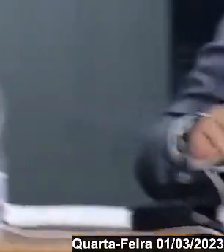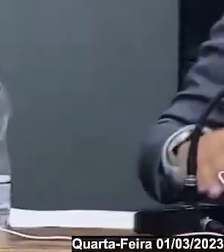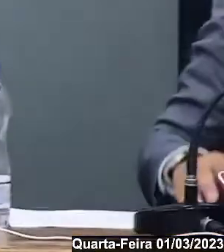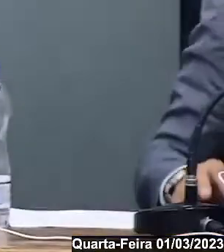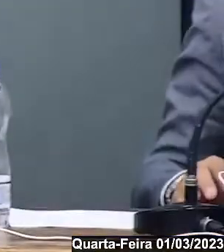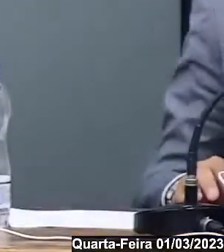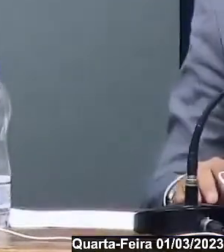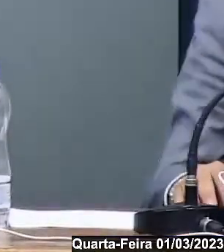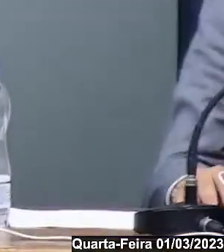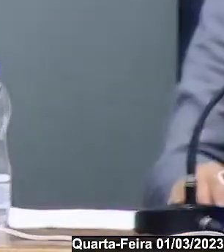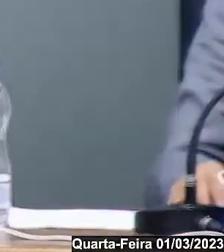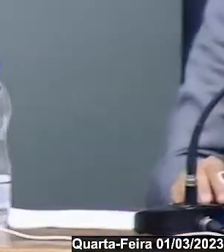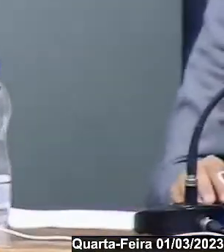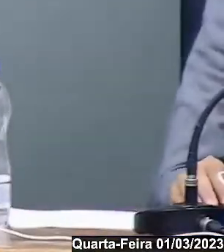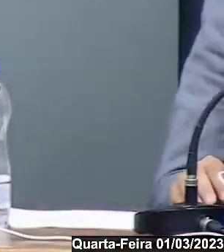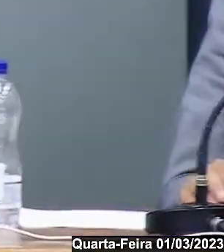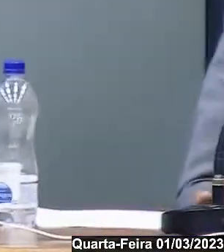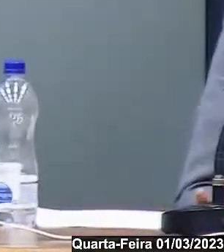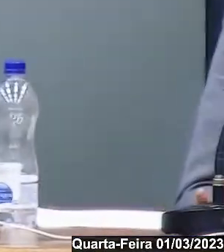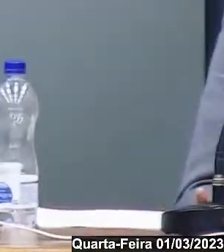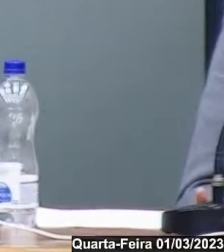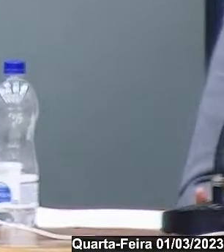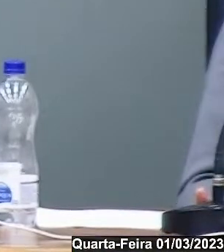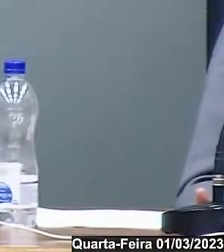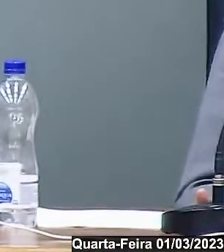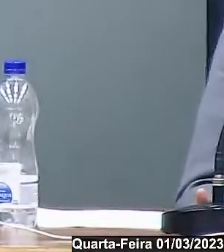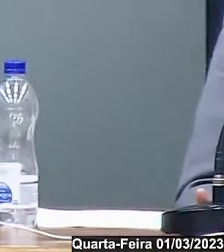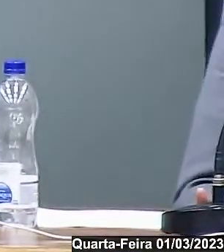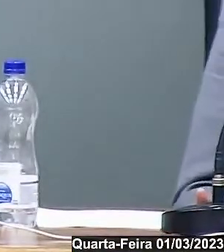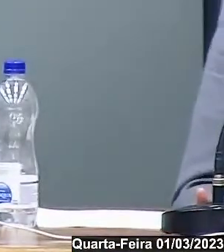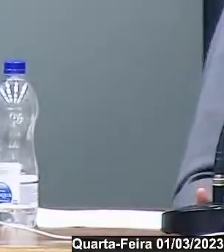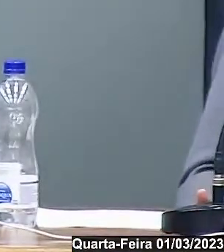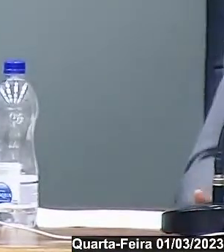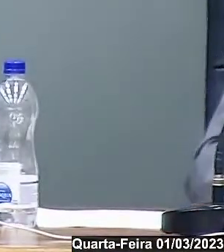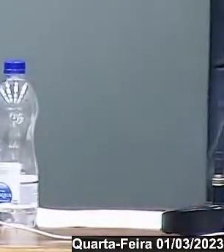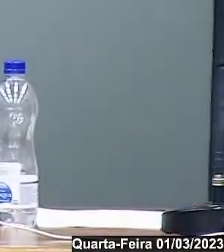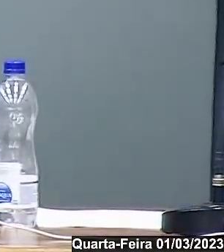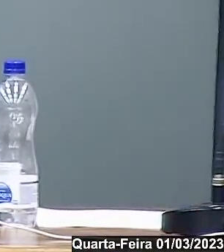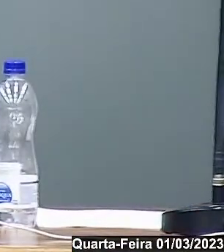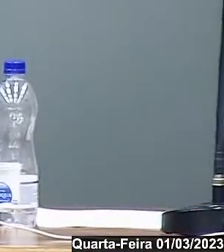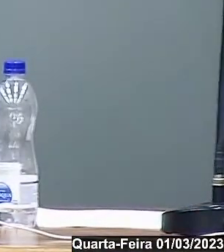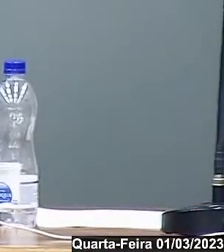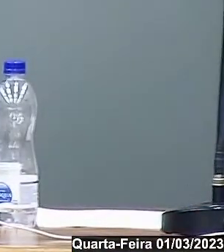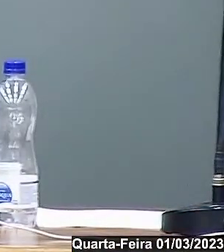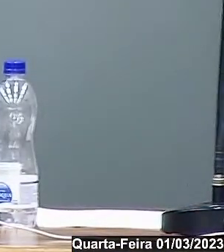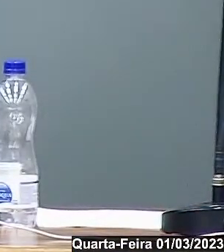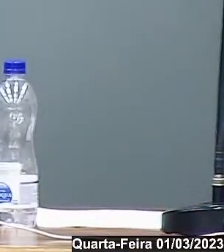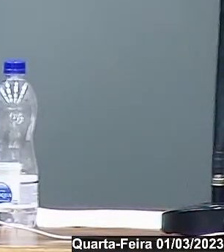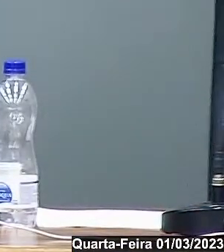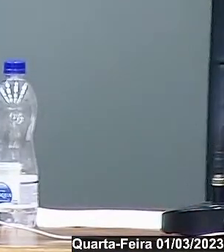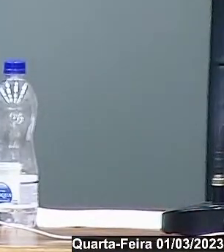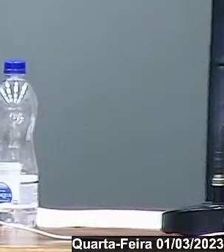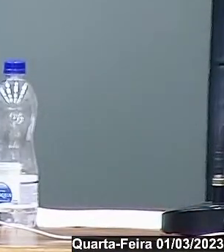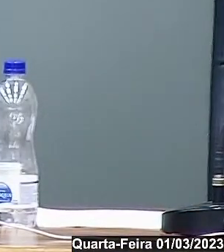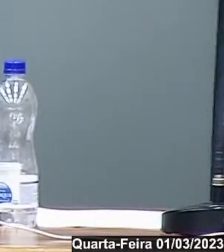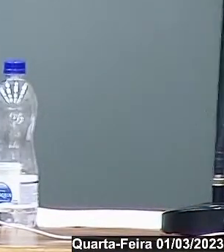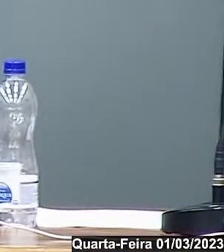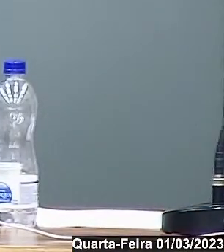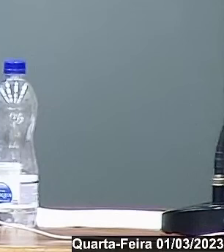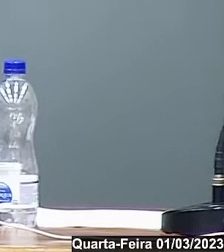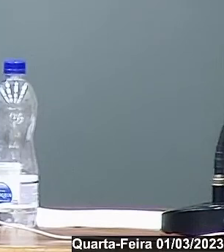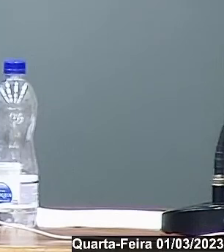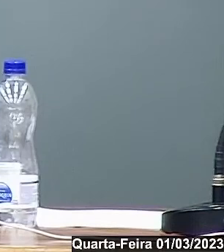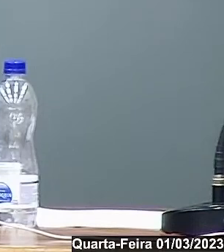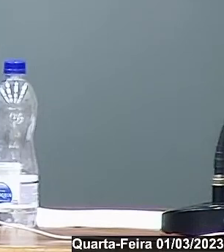Silva. Considerando que o Flávio Nascimento da Silva é morador da cidade de Imbu das Artes há 50 anos, foi servidor com